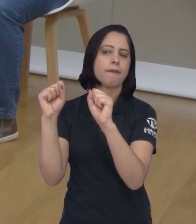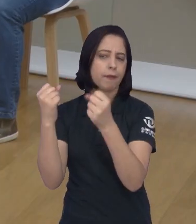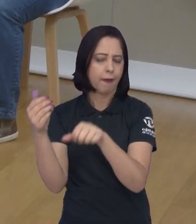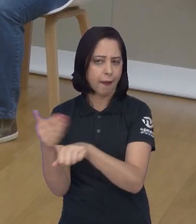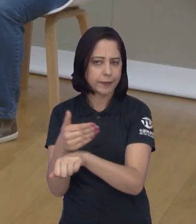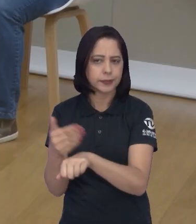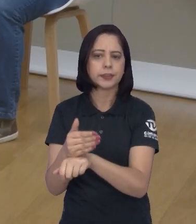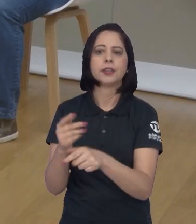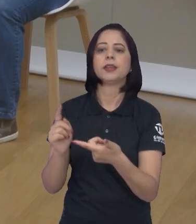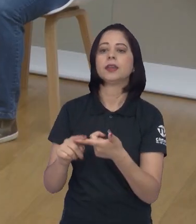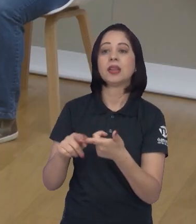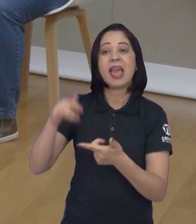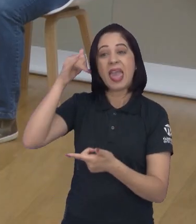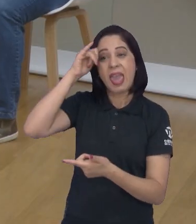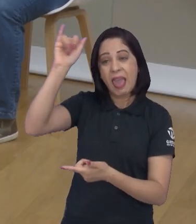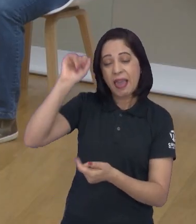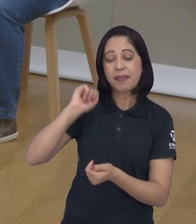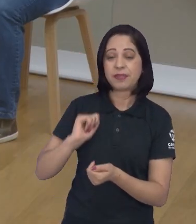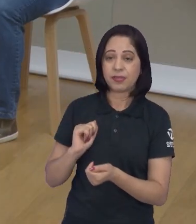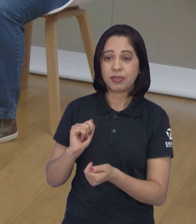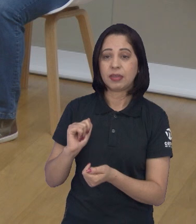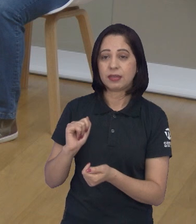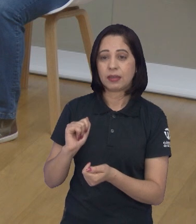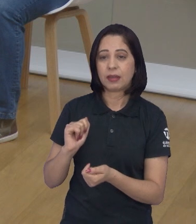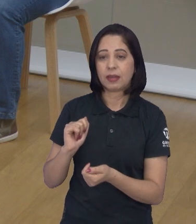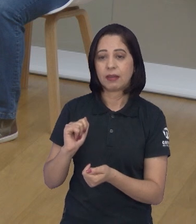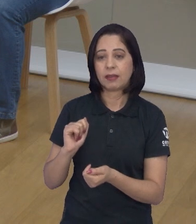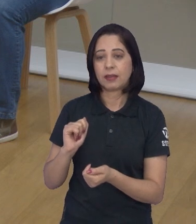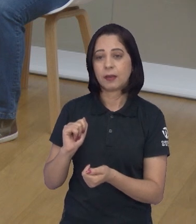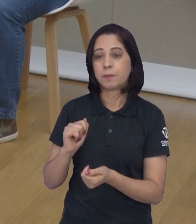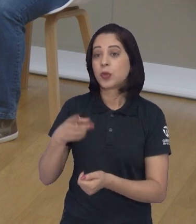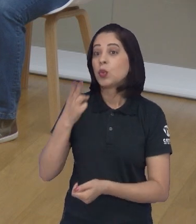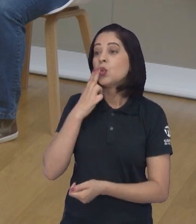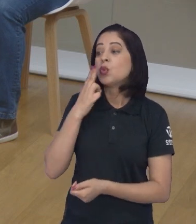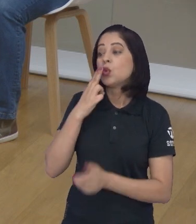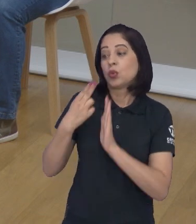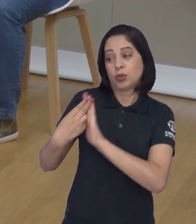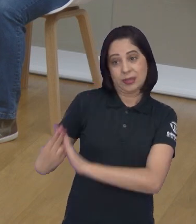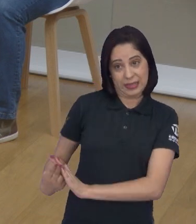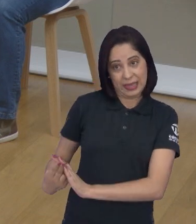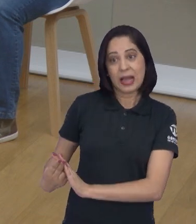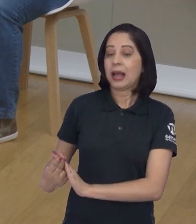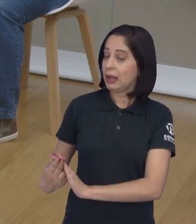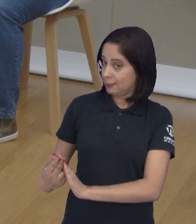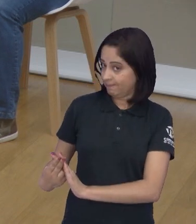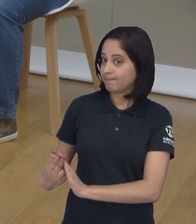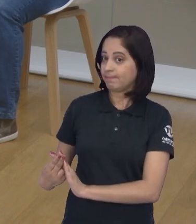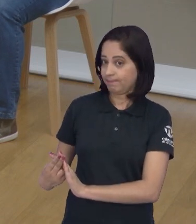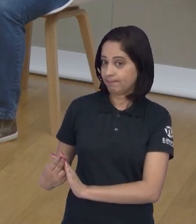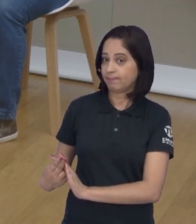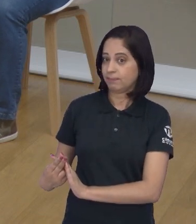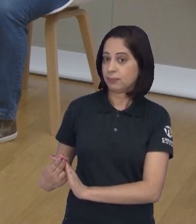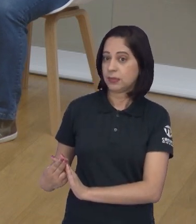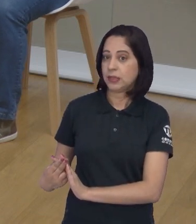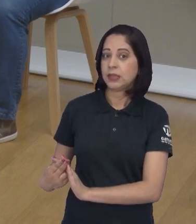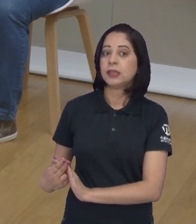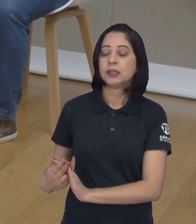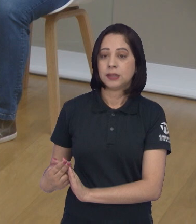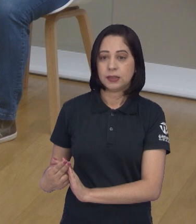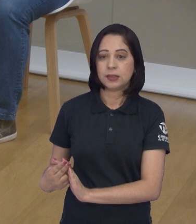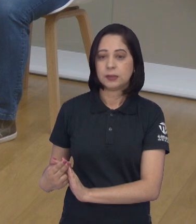física evitar o cigarro né o tabagismo que é uma coisa que não foi abordada aqui